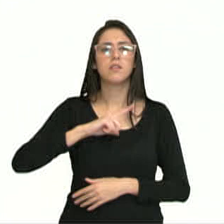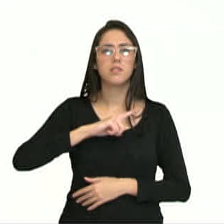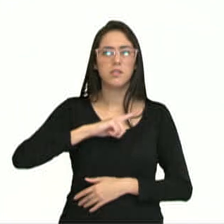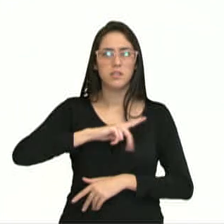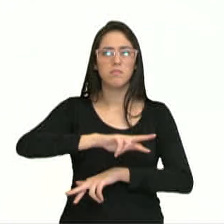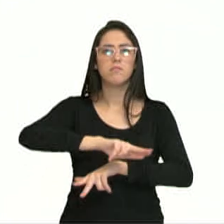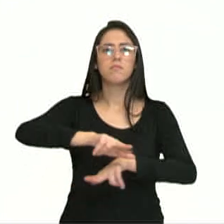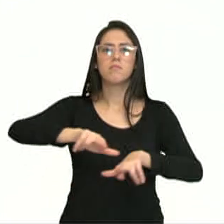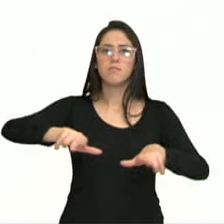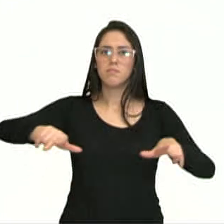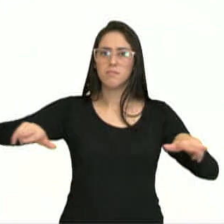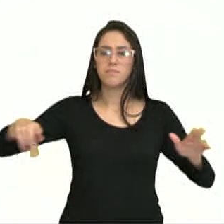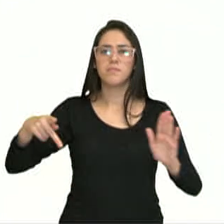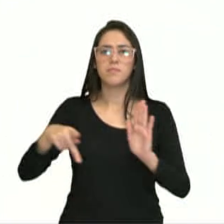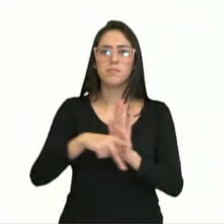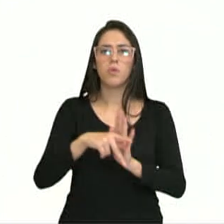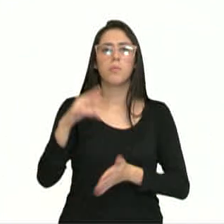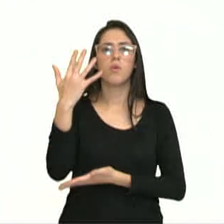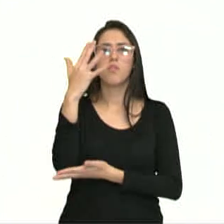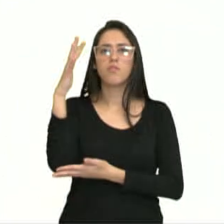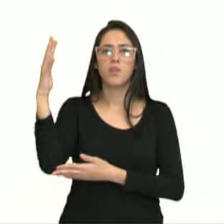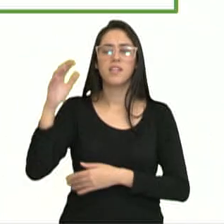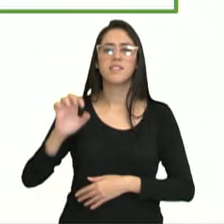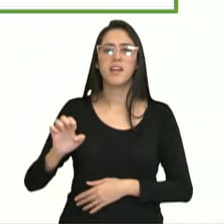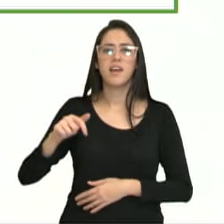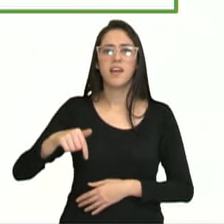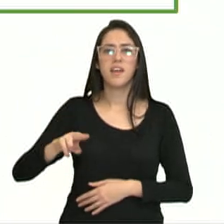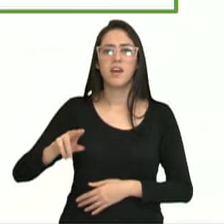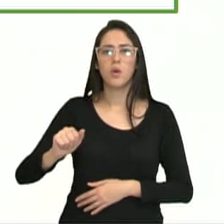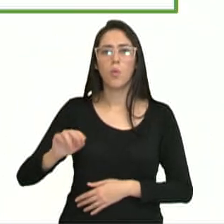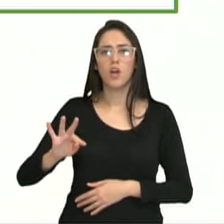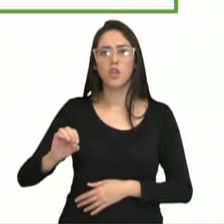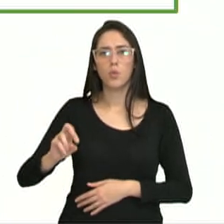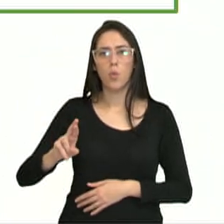relação aqui à floresta equatorial, tá?